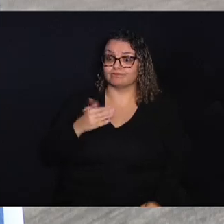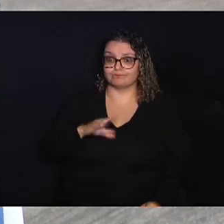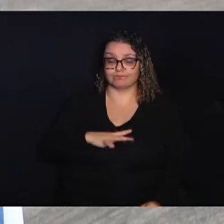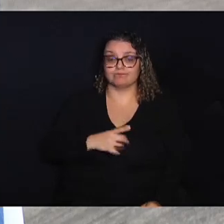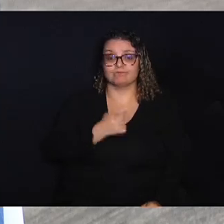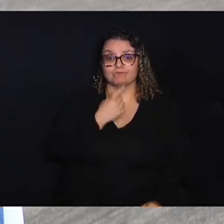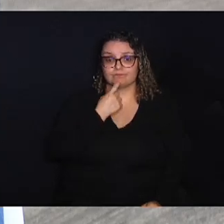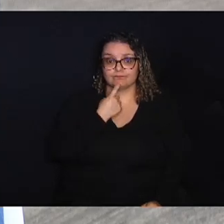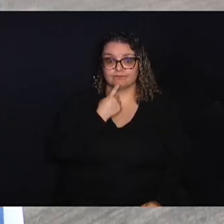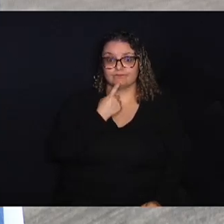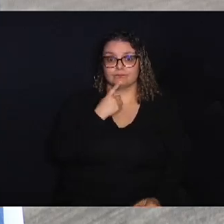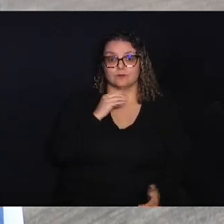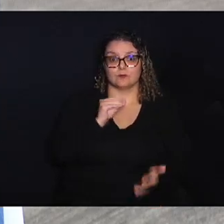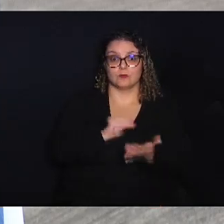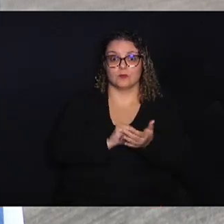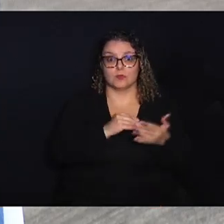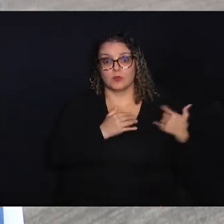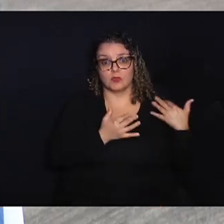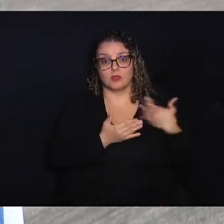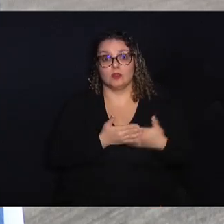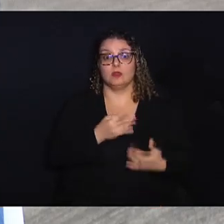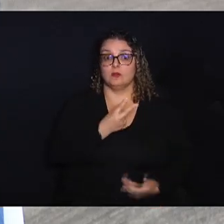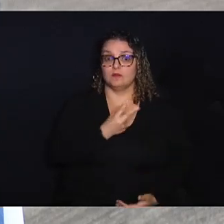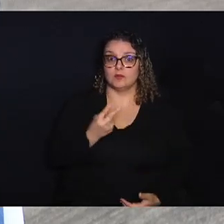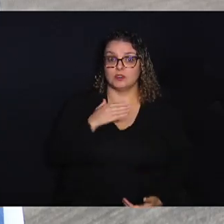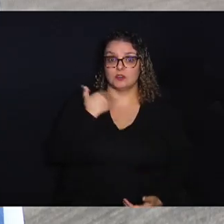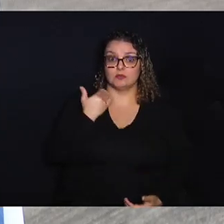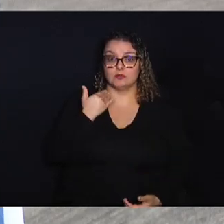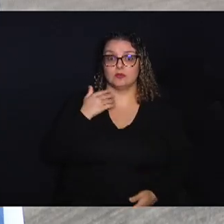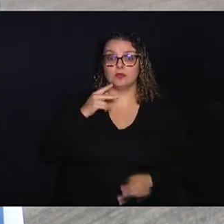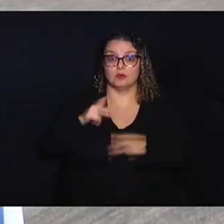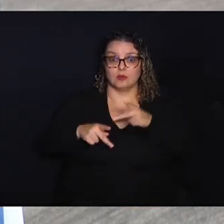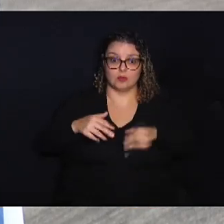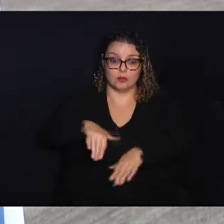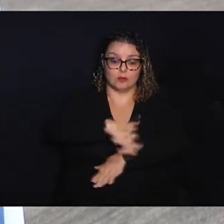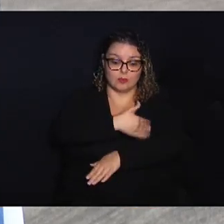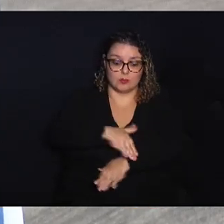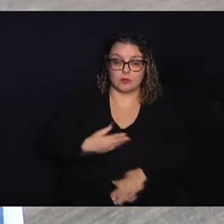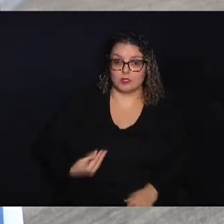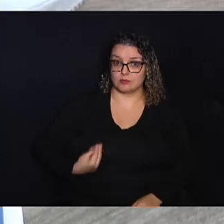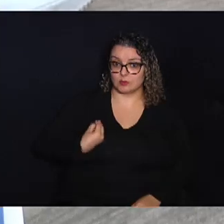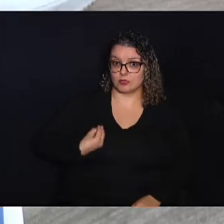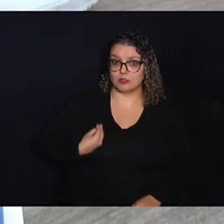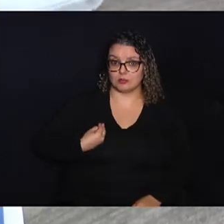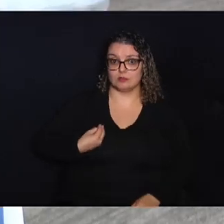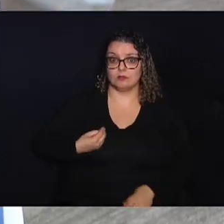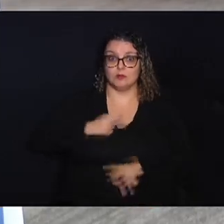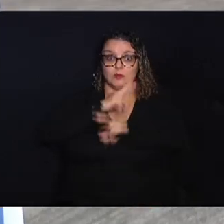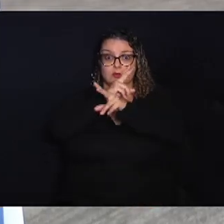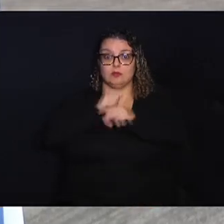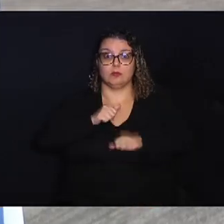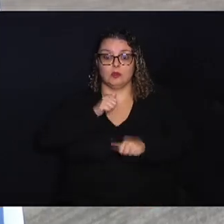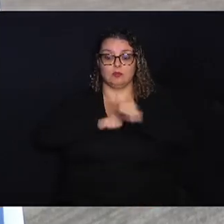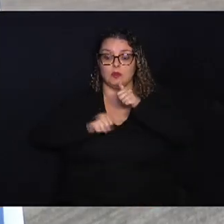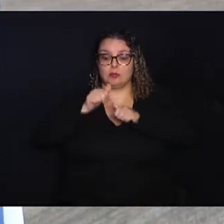Campinas, nos últimos tempos, 22 mortes de moradores de rua, por intoxicação por metanol,